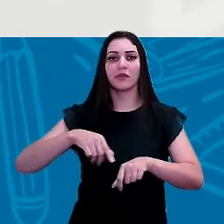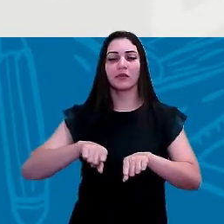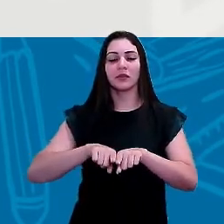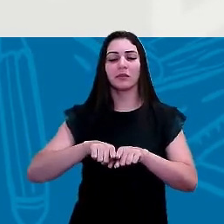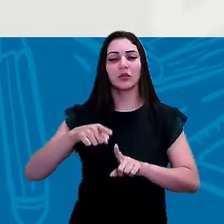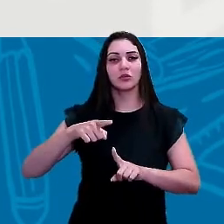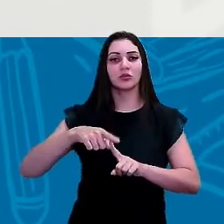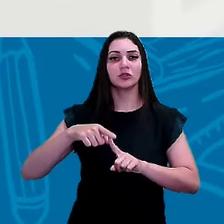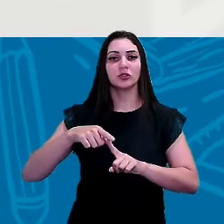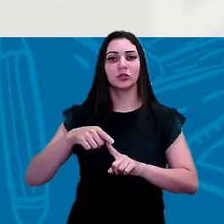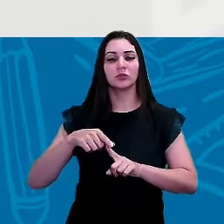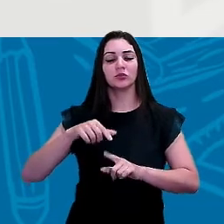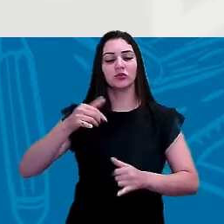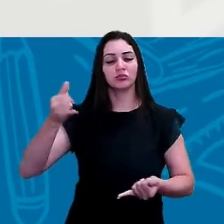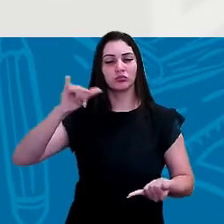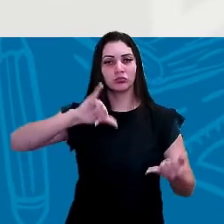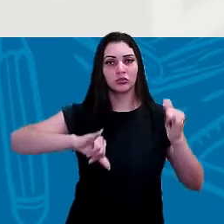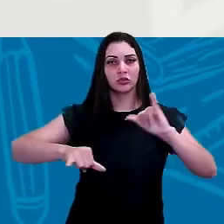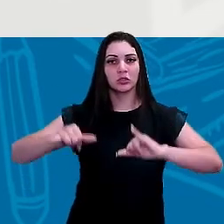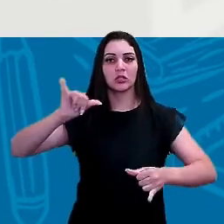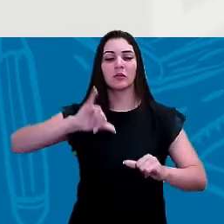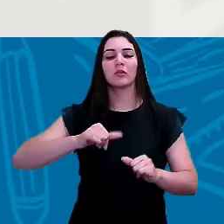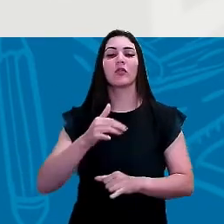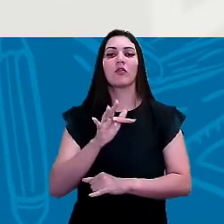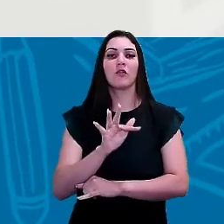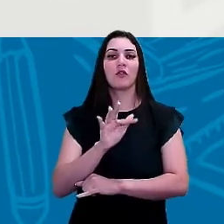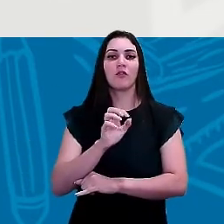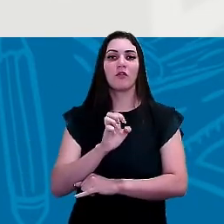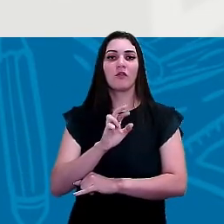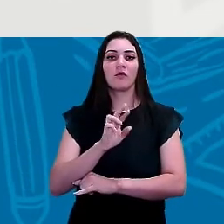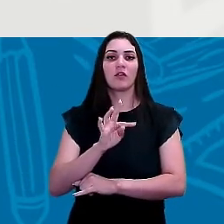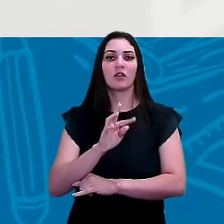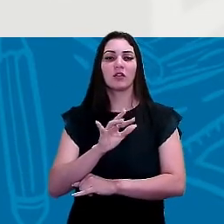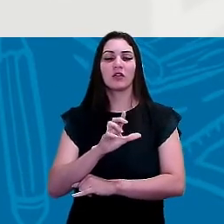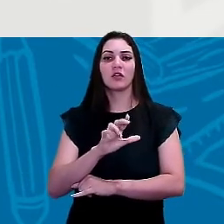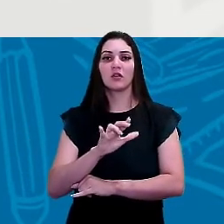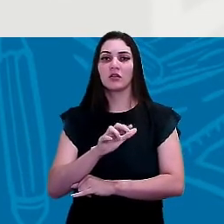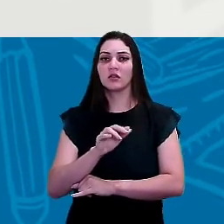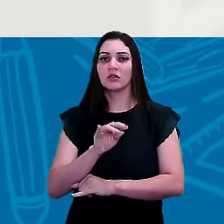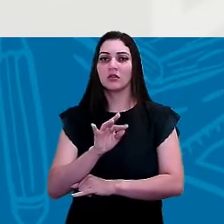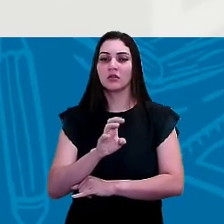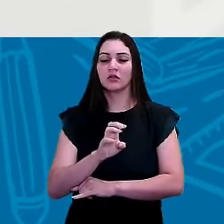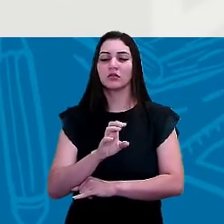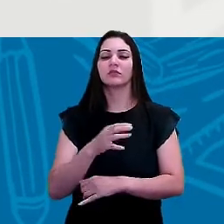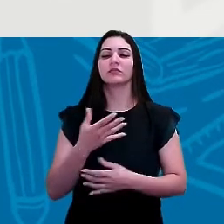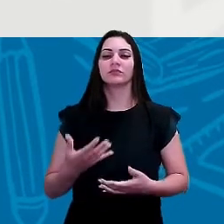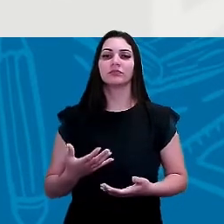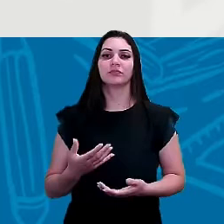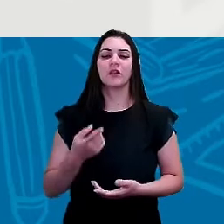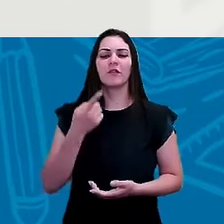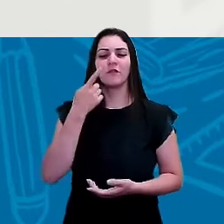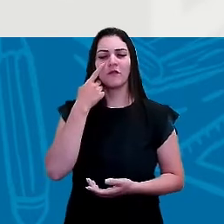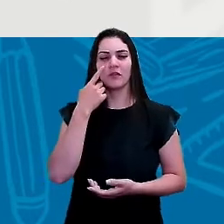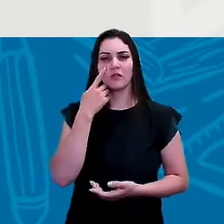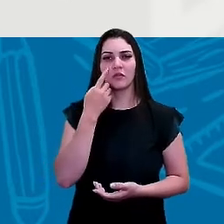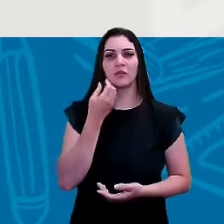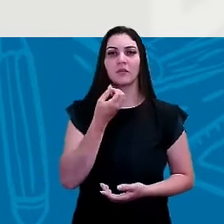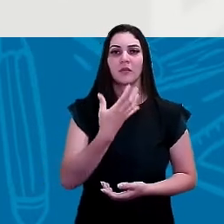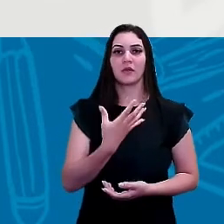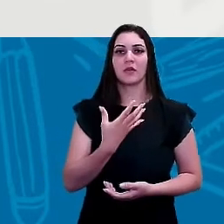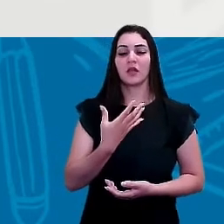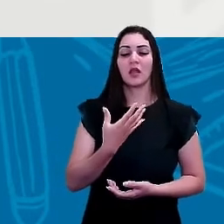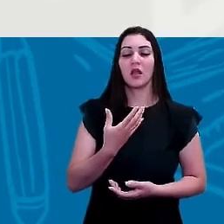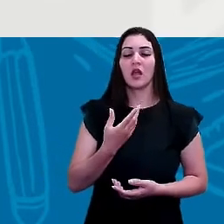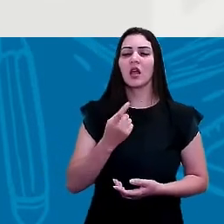como fertilizantes, pesticidas e herbicidas. Vê bem, poluição do